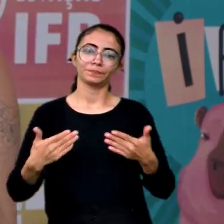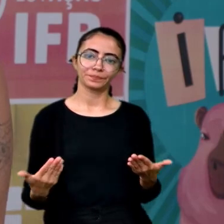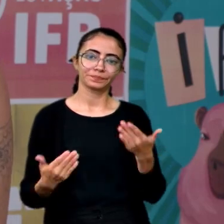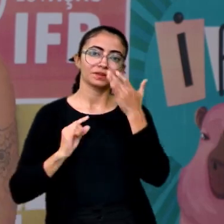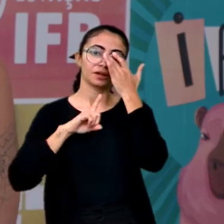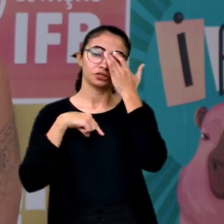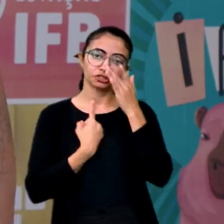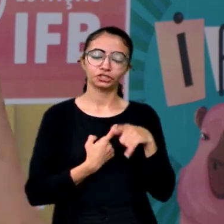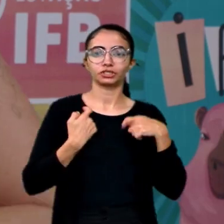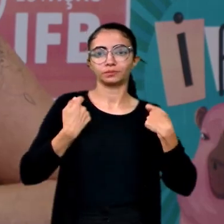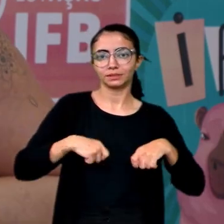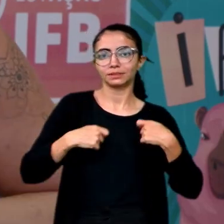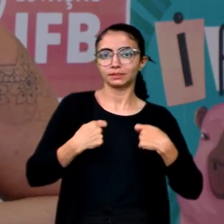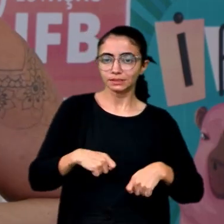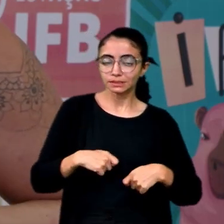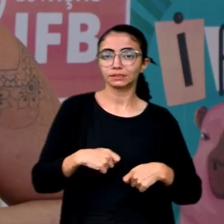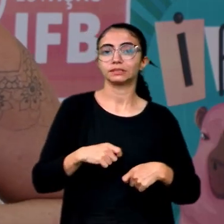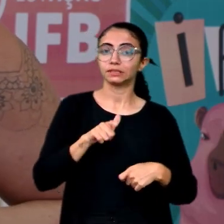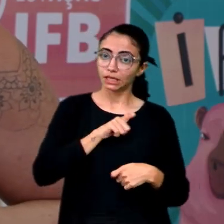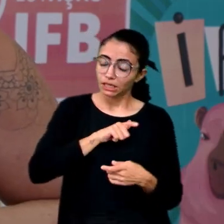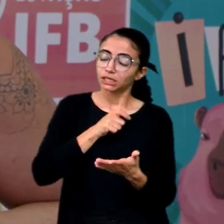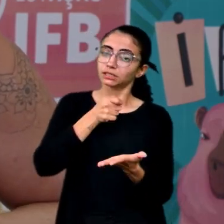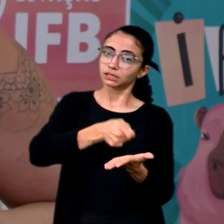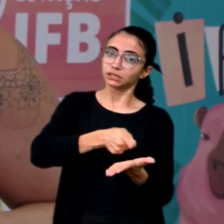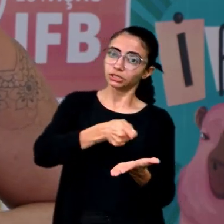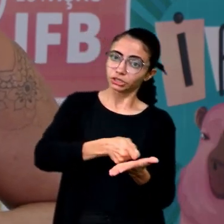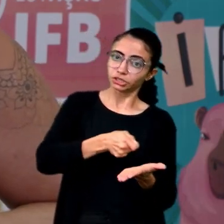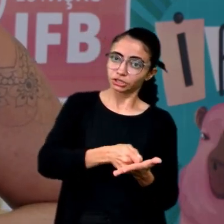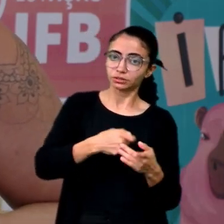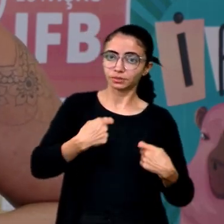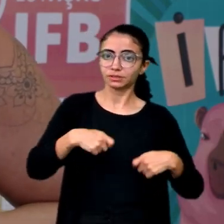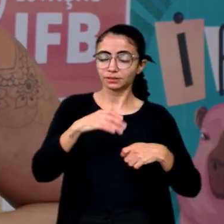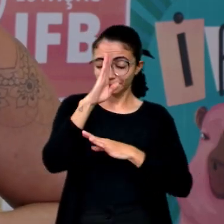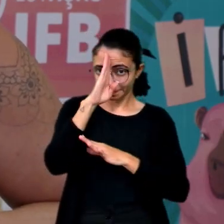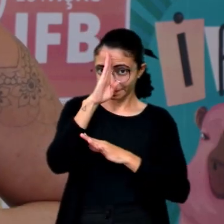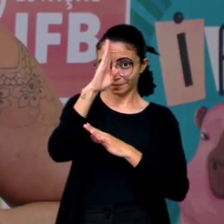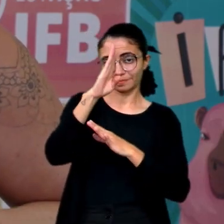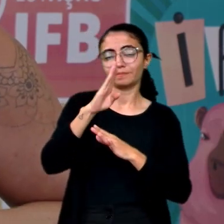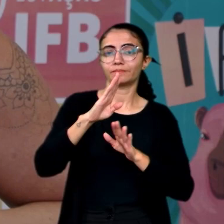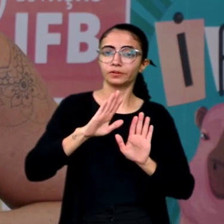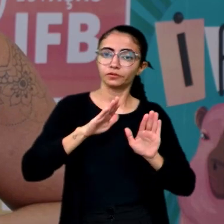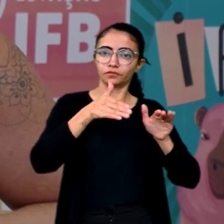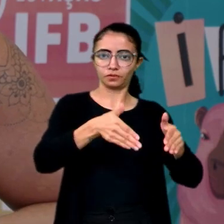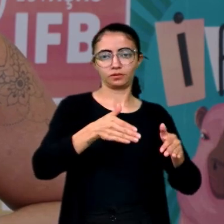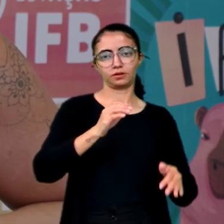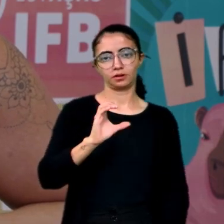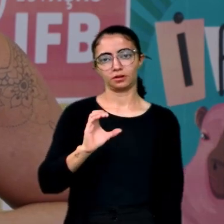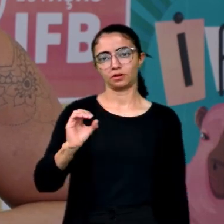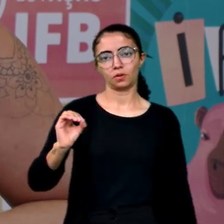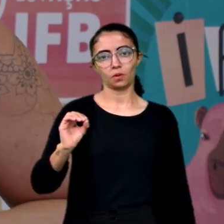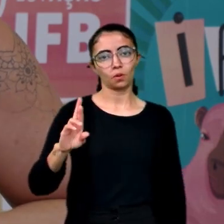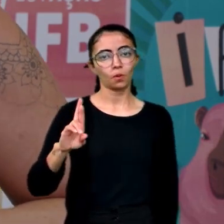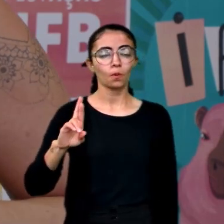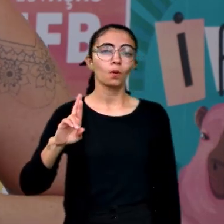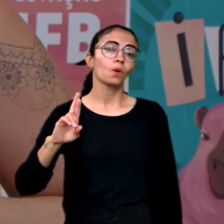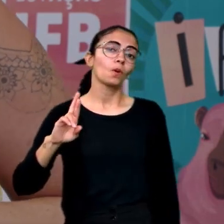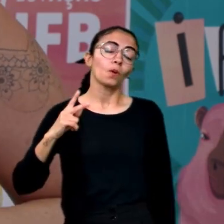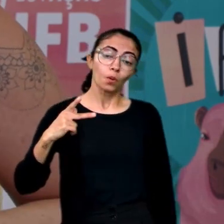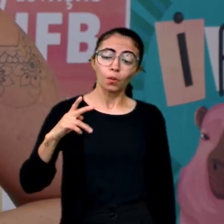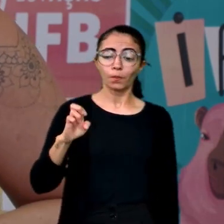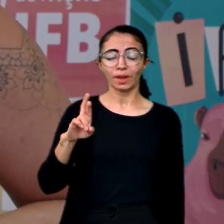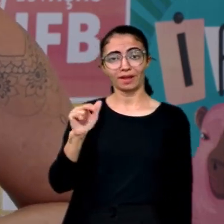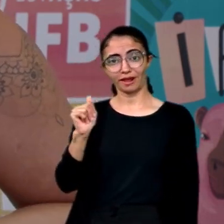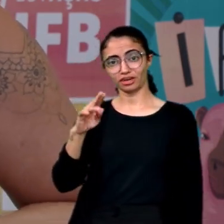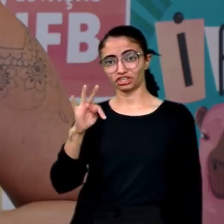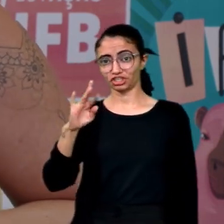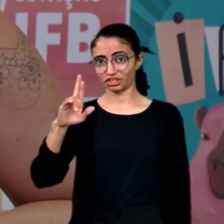privilegie as cooperativas de catadores. Então, a gente já deu alguns passos, mas ultimamente A gente está vivendo uma grande crise aqui, a